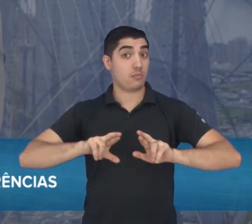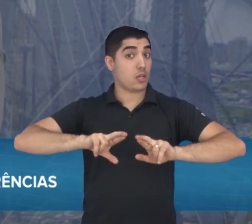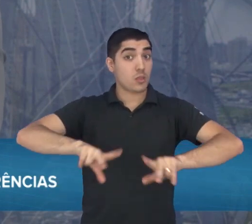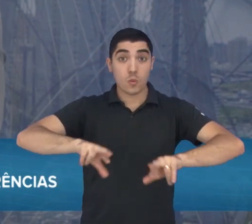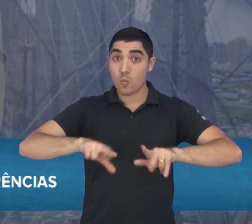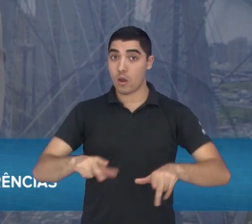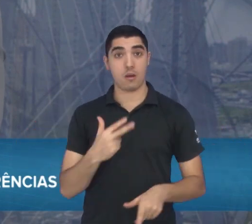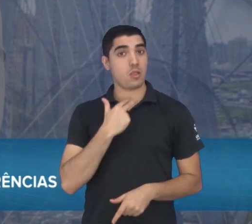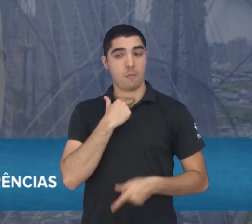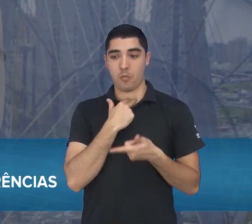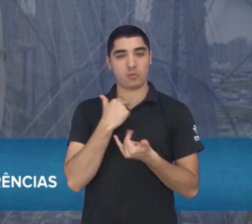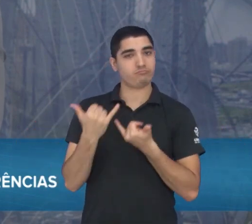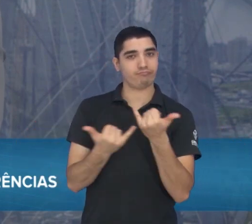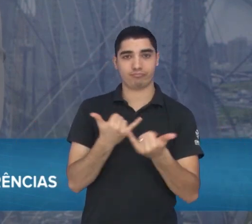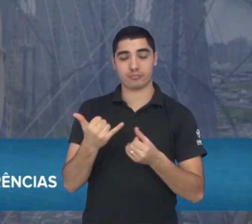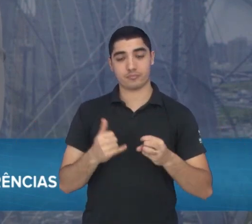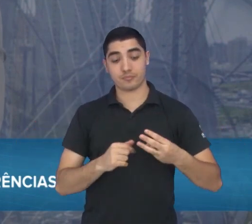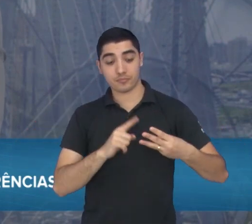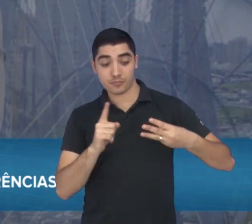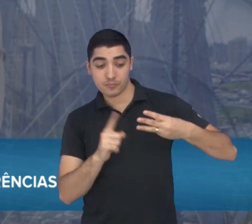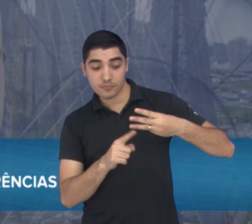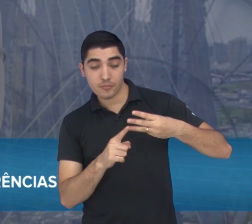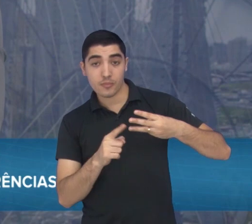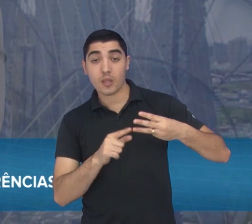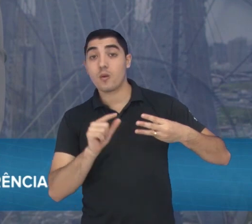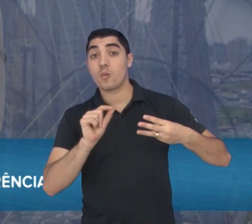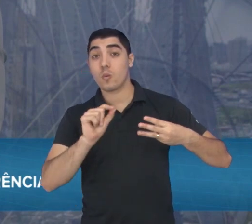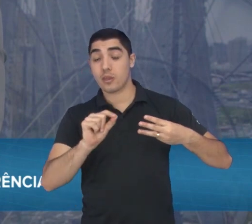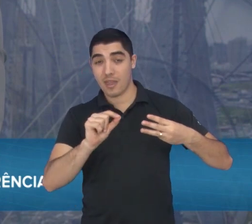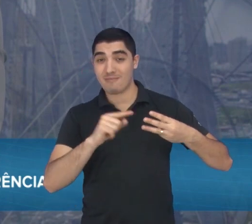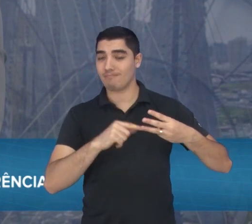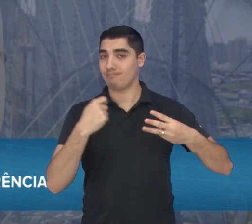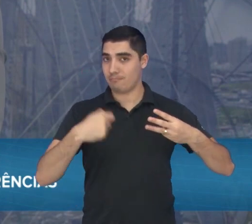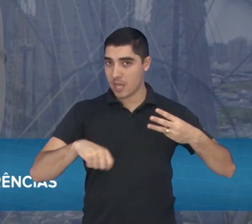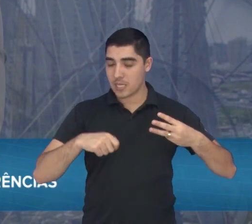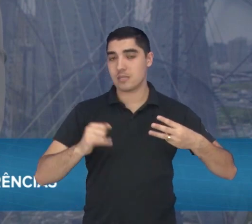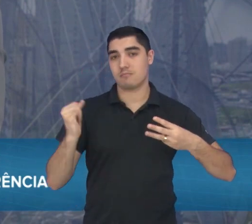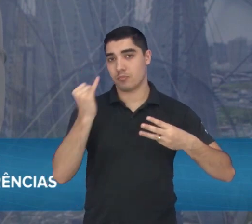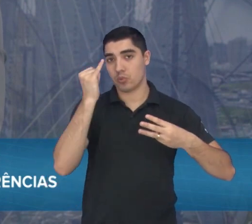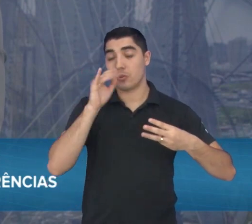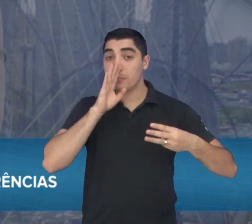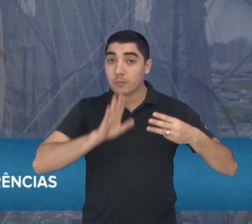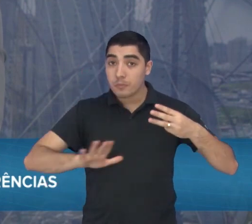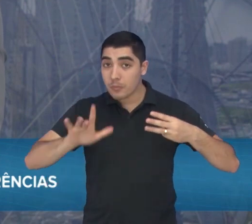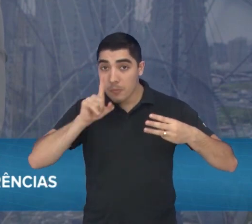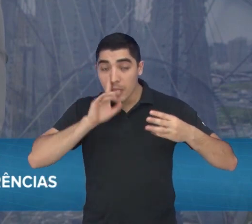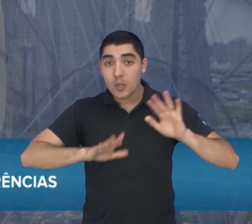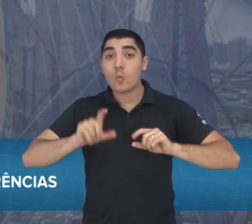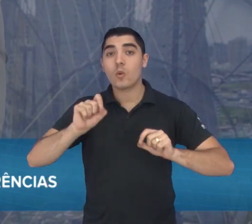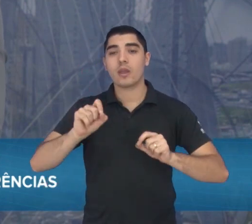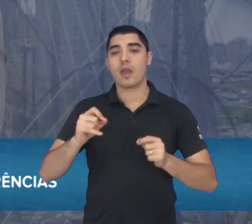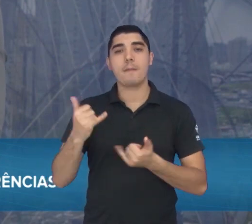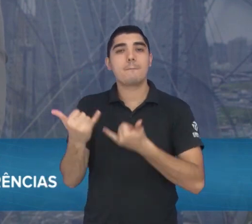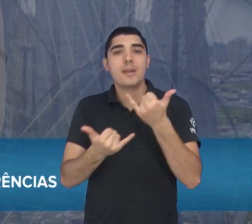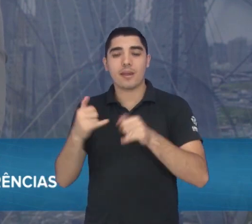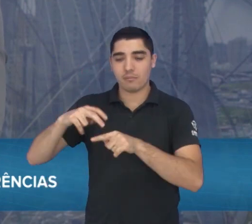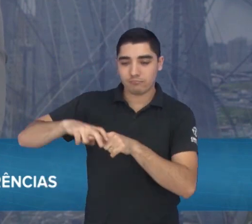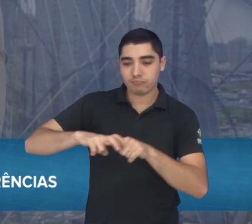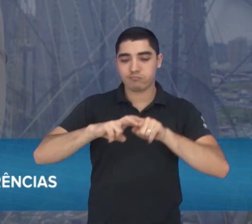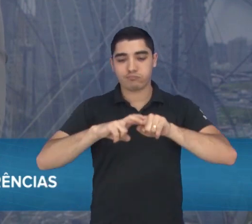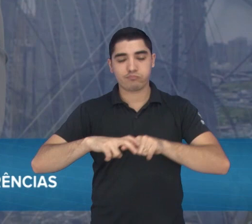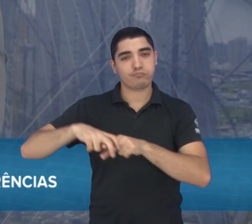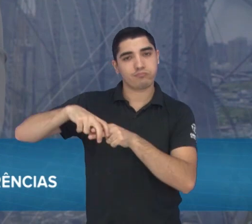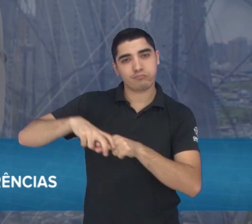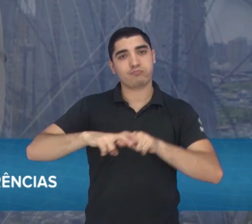de veículos. E o terceiro aspecto, o terceiro local que tem que se ter uma prioridade é o playground. O playground, o síndico tem